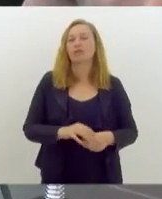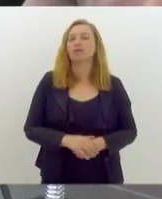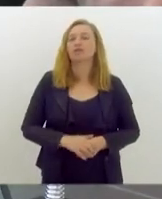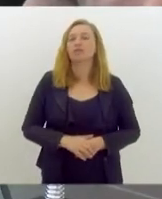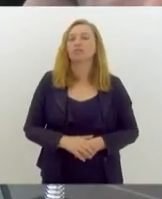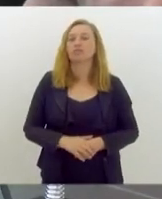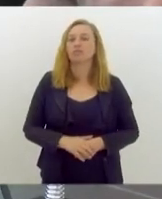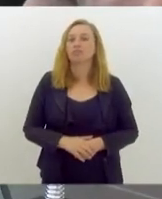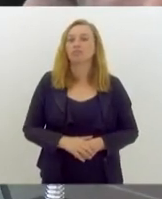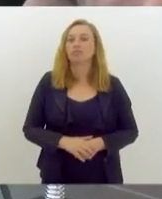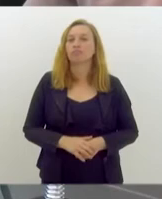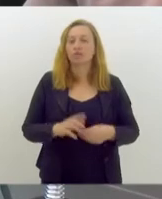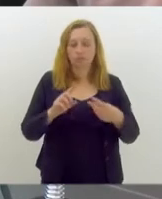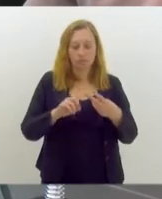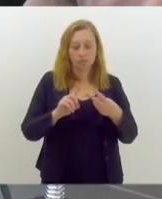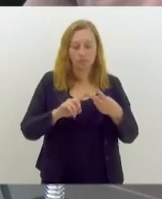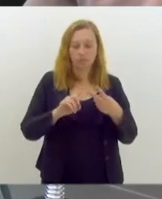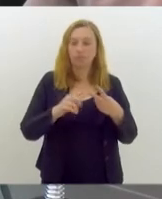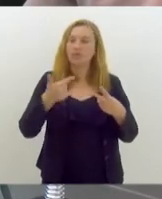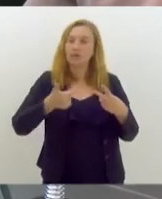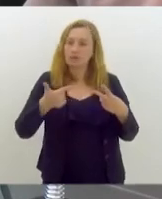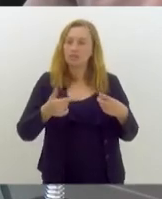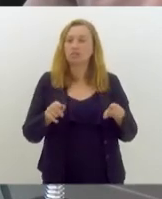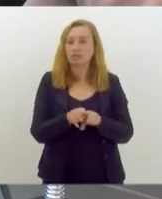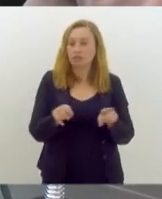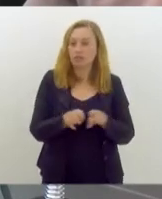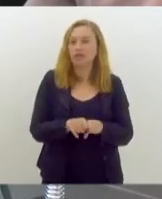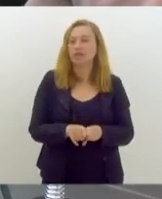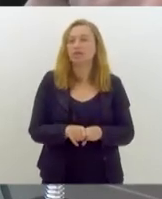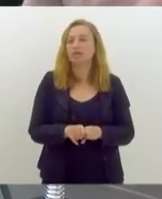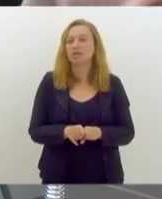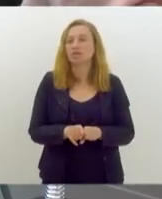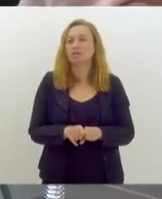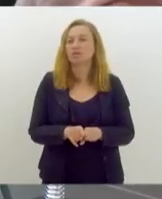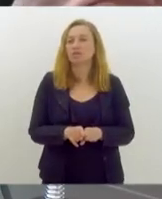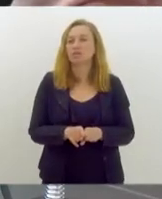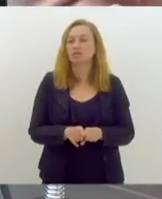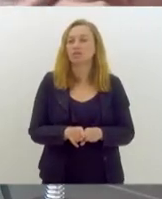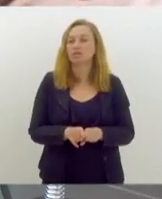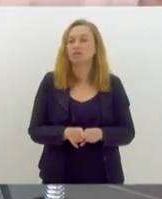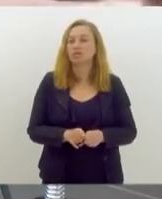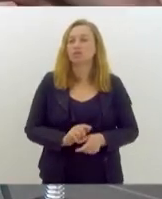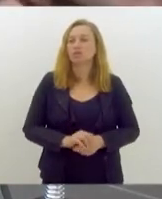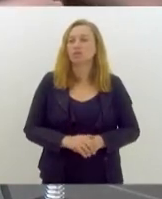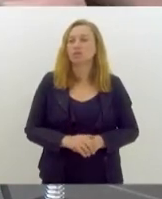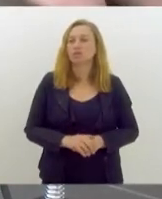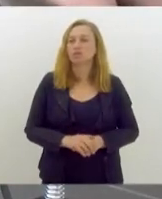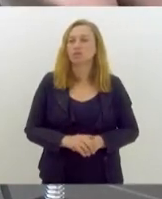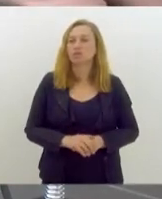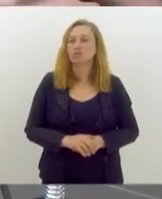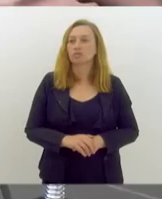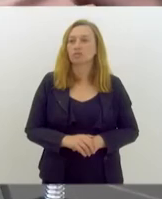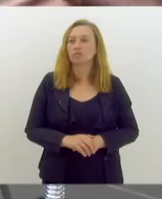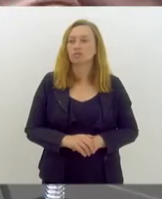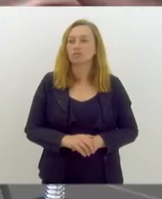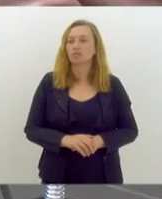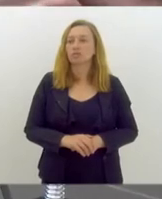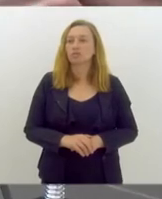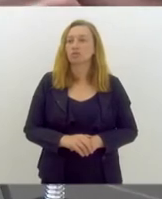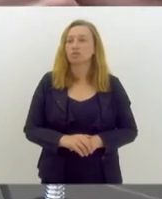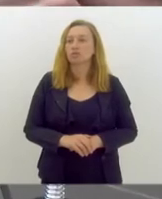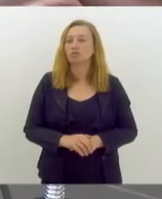seria a segunda proposição também no sentido de que se o Tesouro